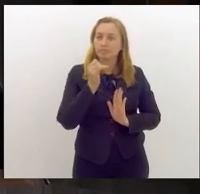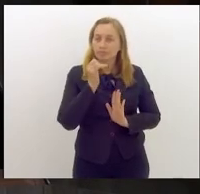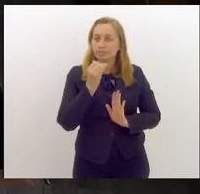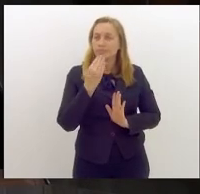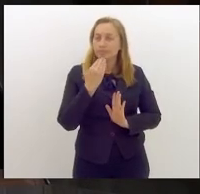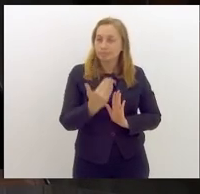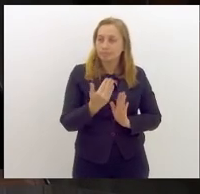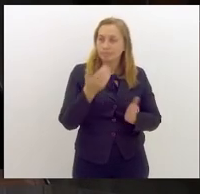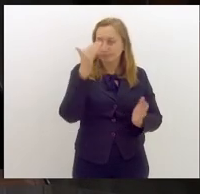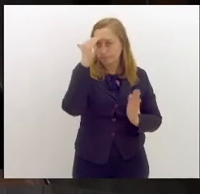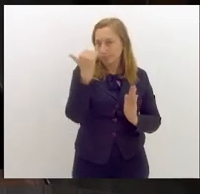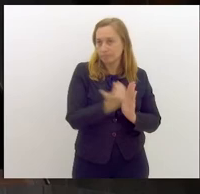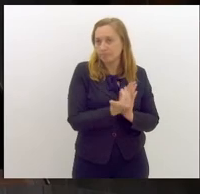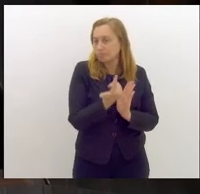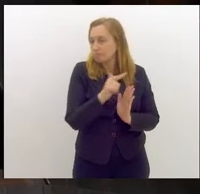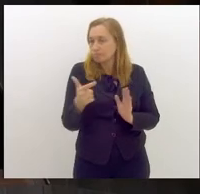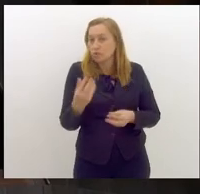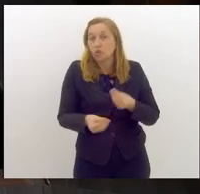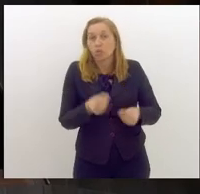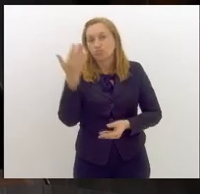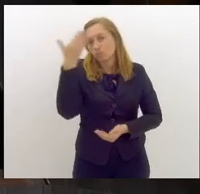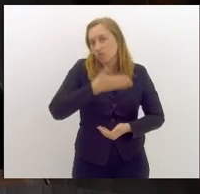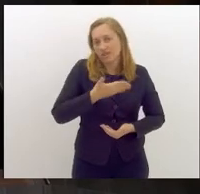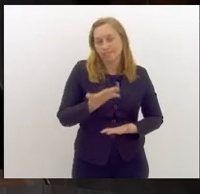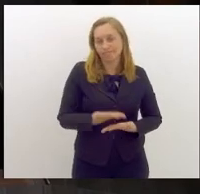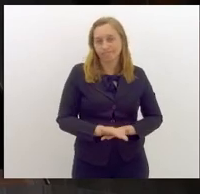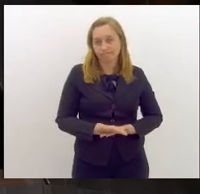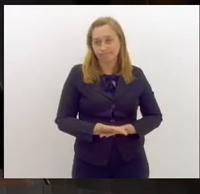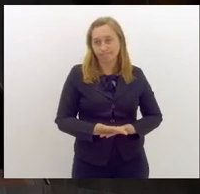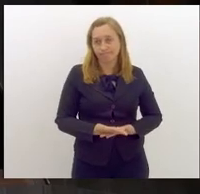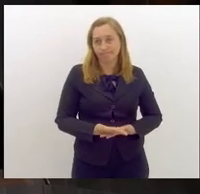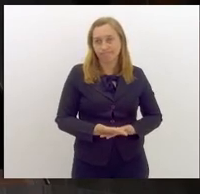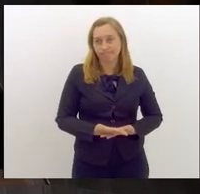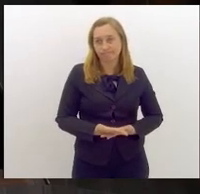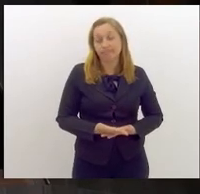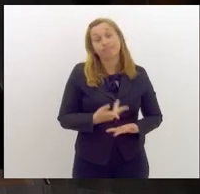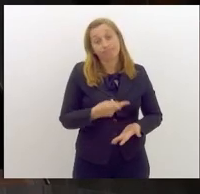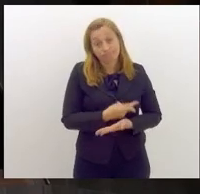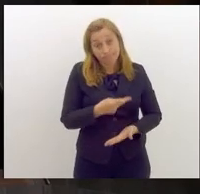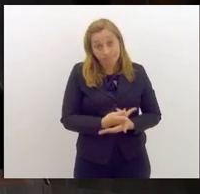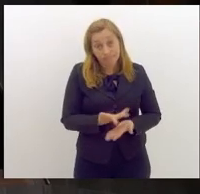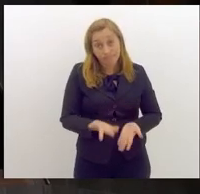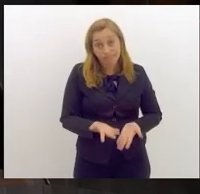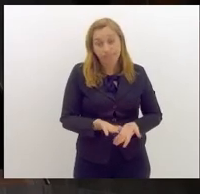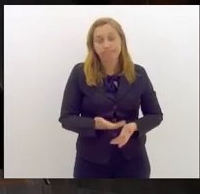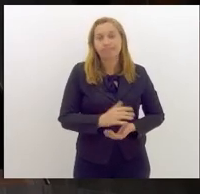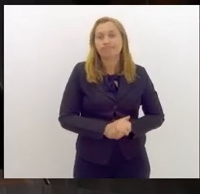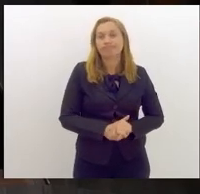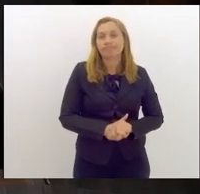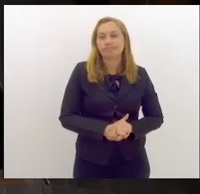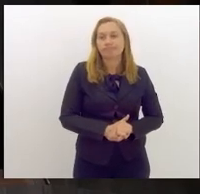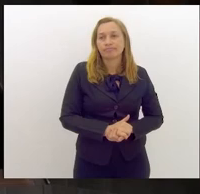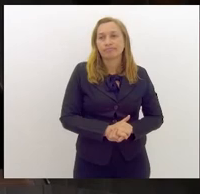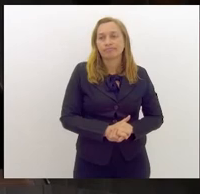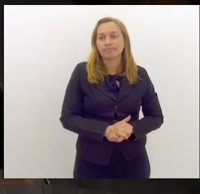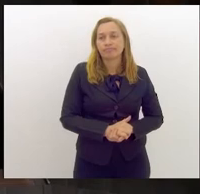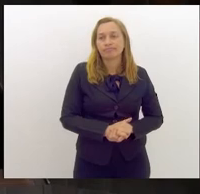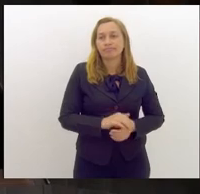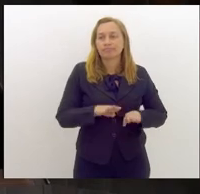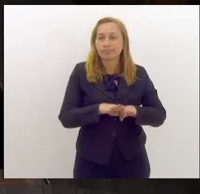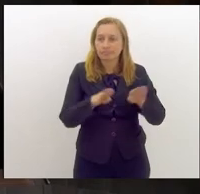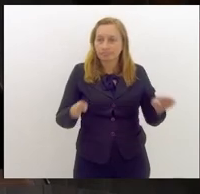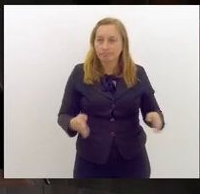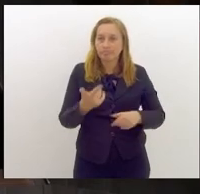se cumpris que eu não tinha como provar como provar esse erro a juíza a mesa